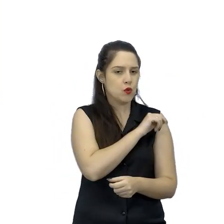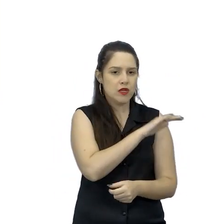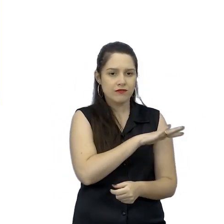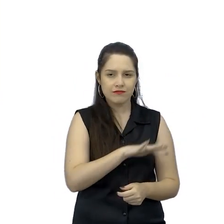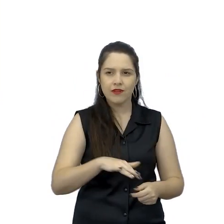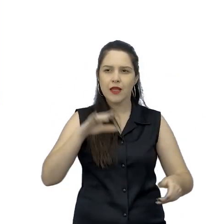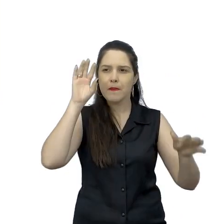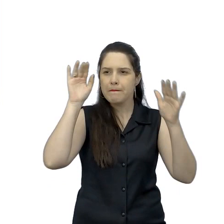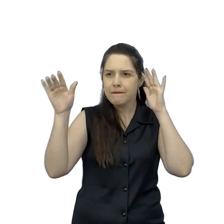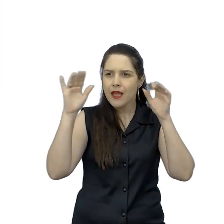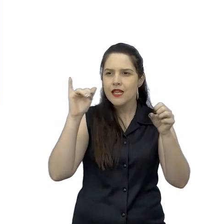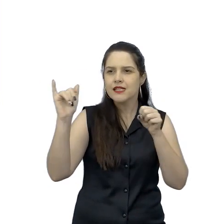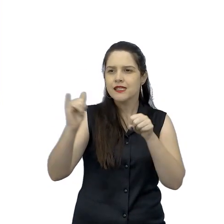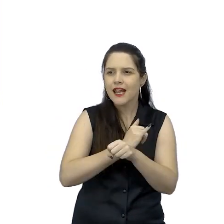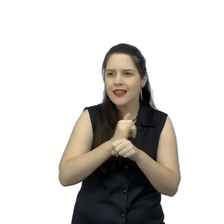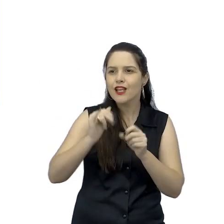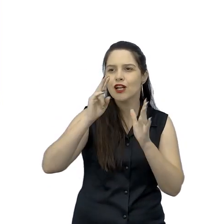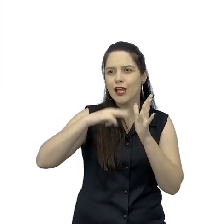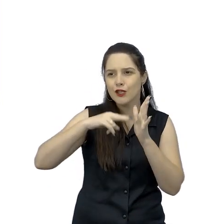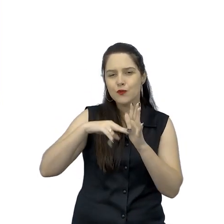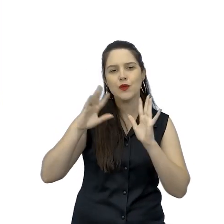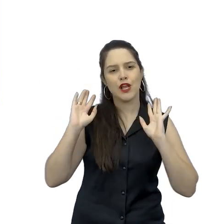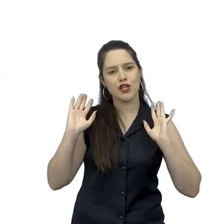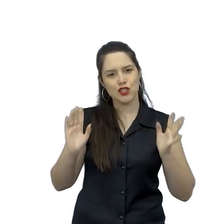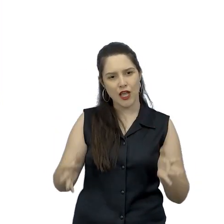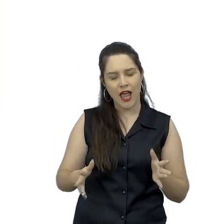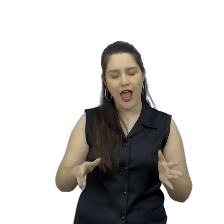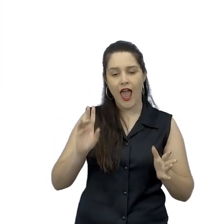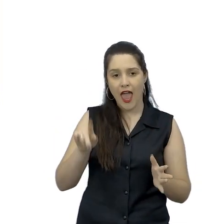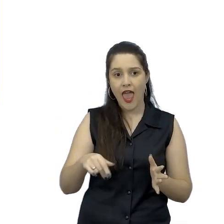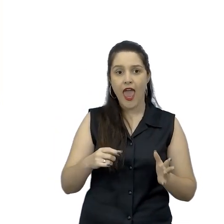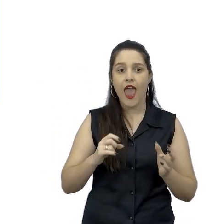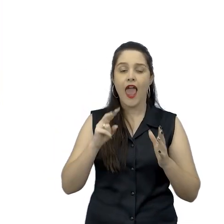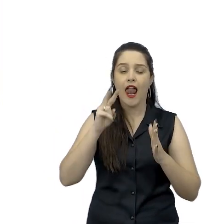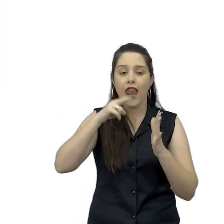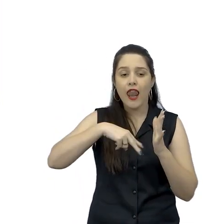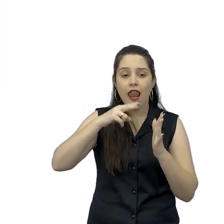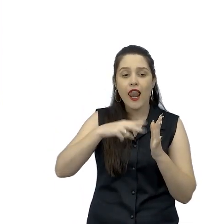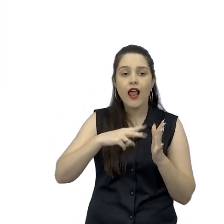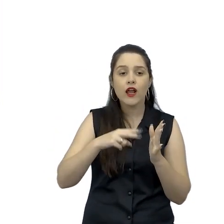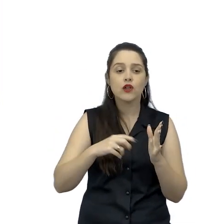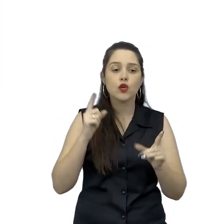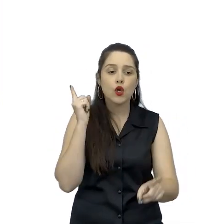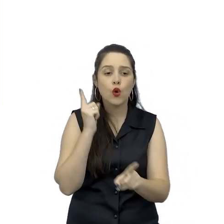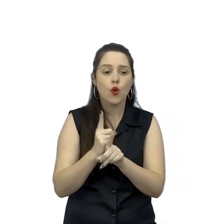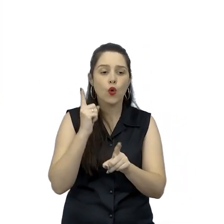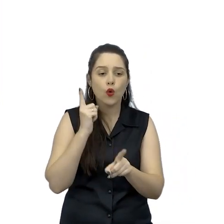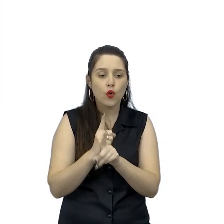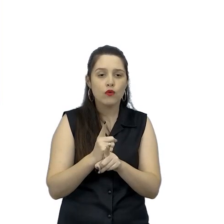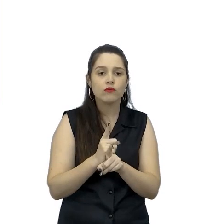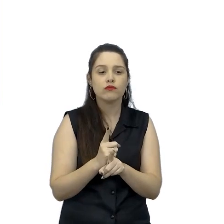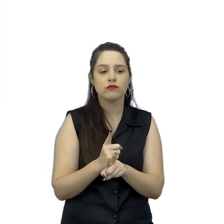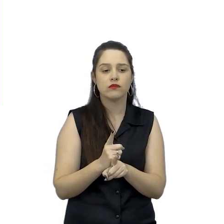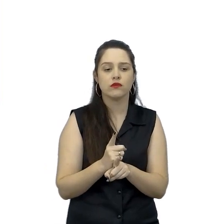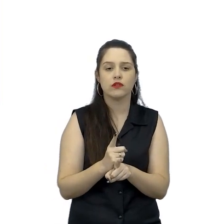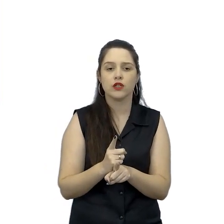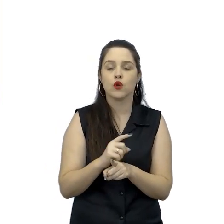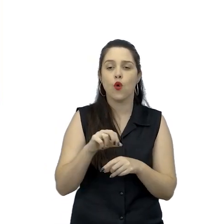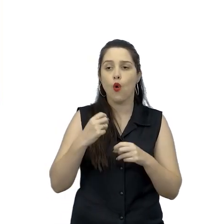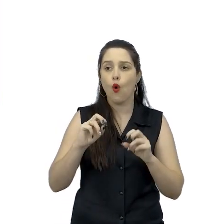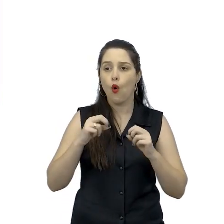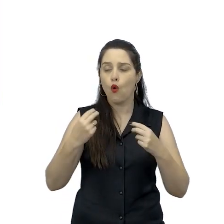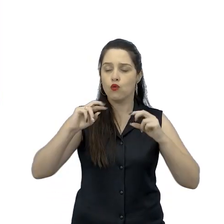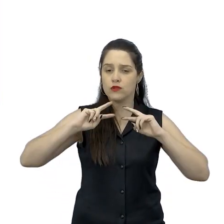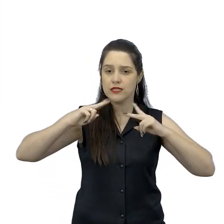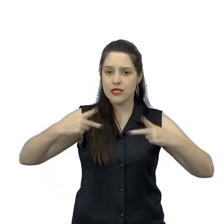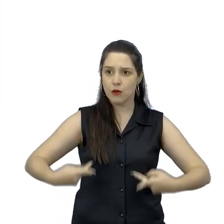eles têm estratégias de leitura já dentro deles. Toda vez que você se encontra, né, toda vez que um ser humano